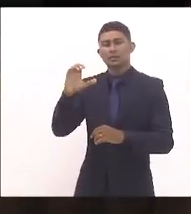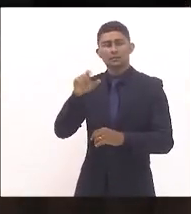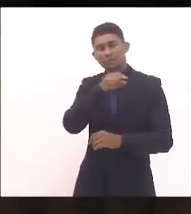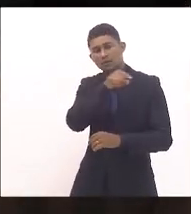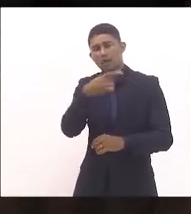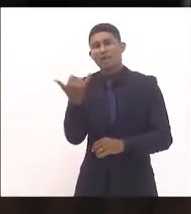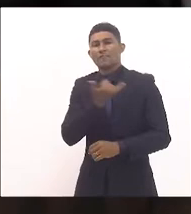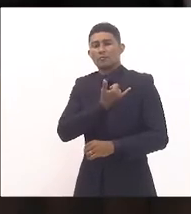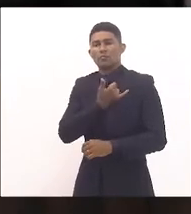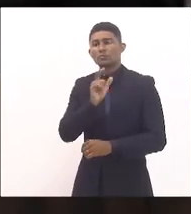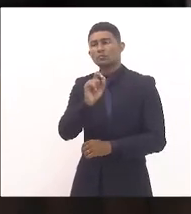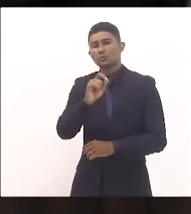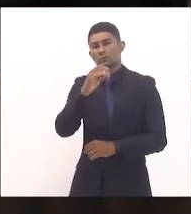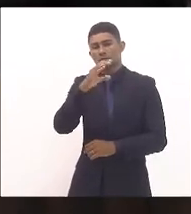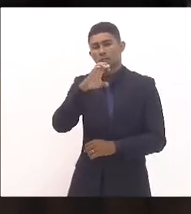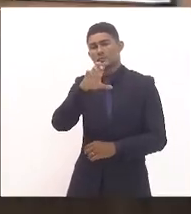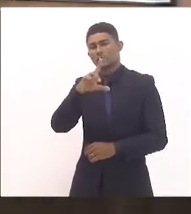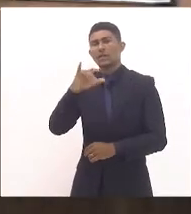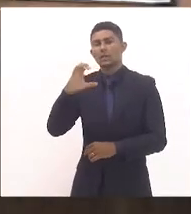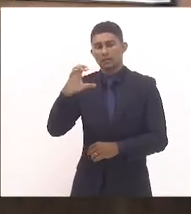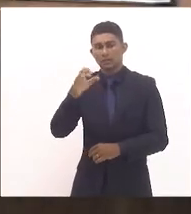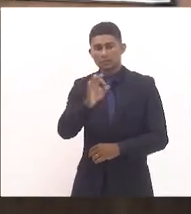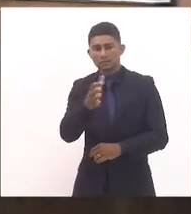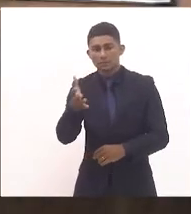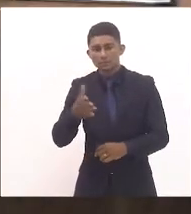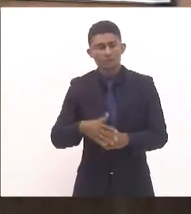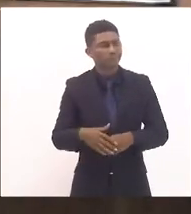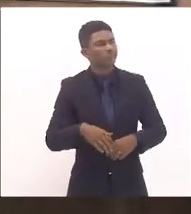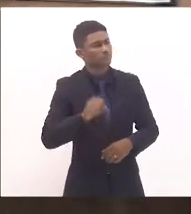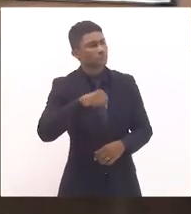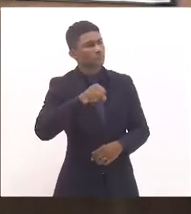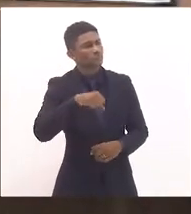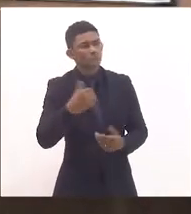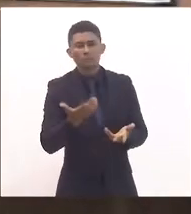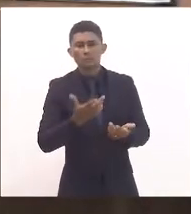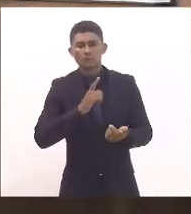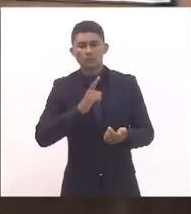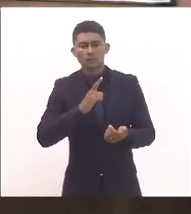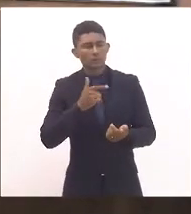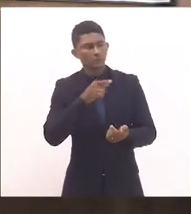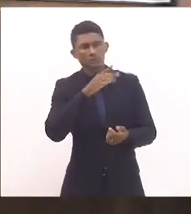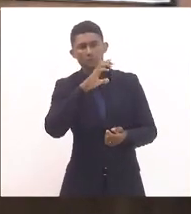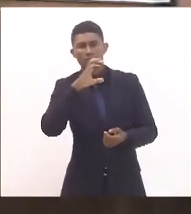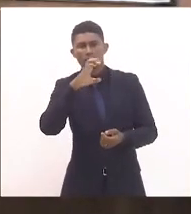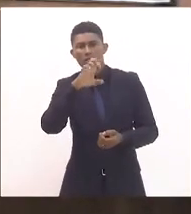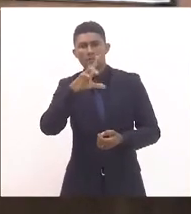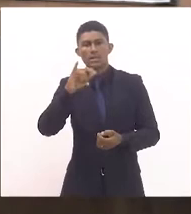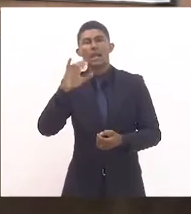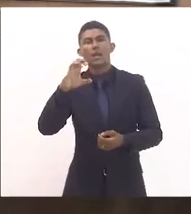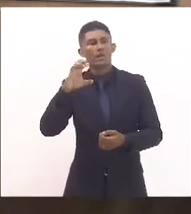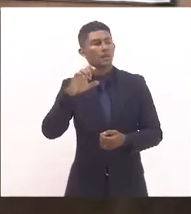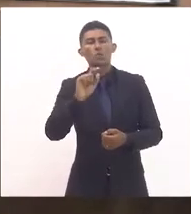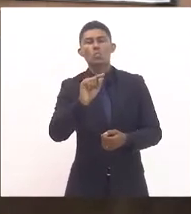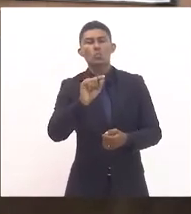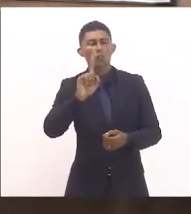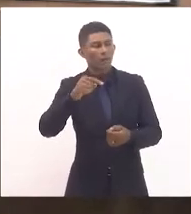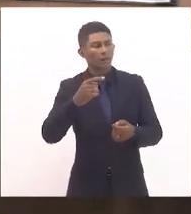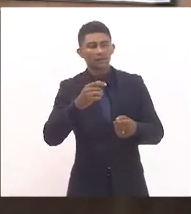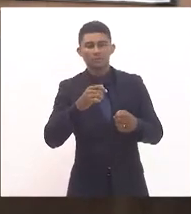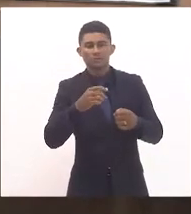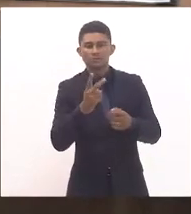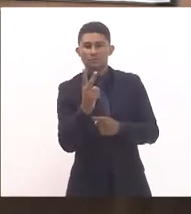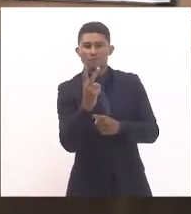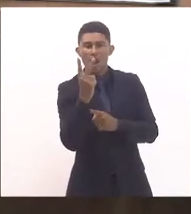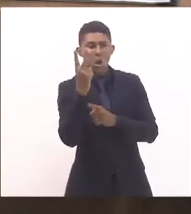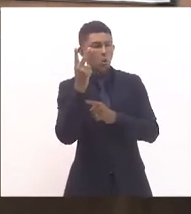de Selic. Sim. O que é? A taxa Selic é para fazer a correção. Ok. É